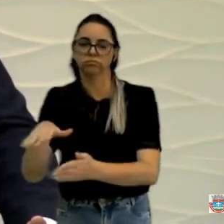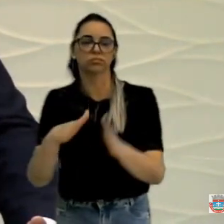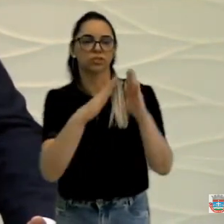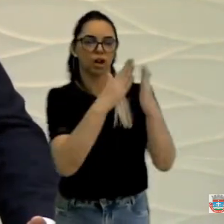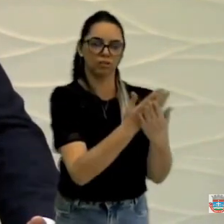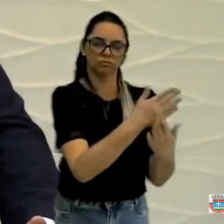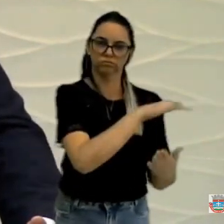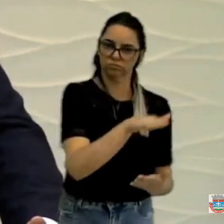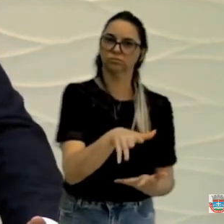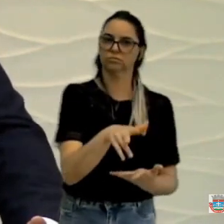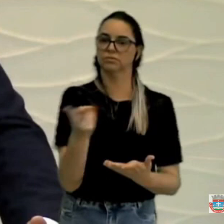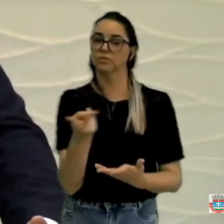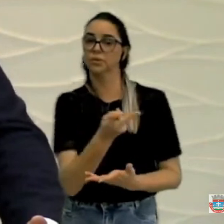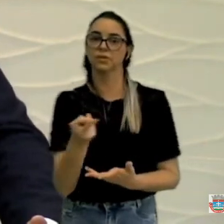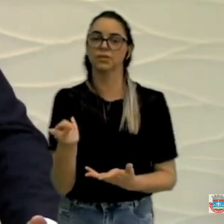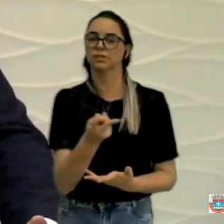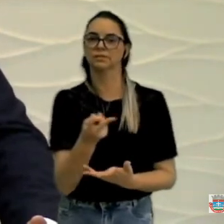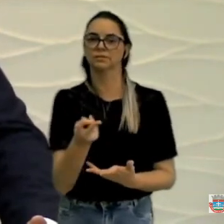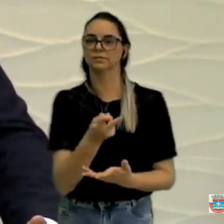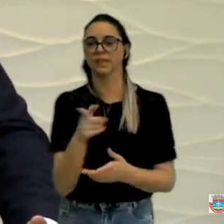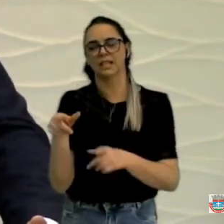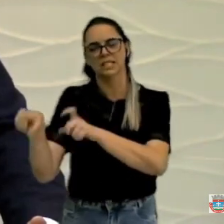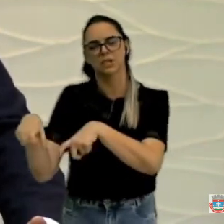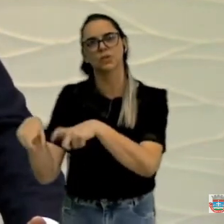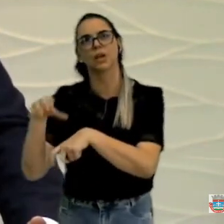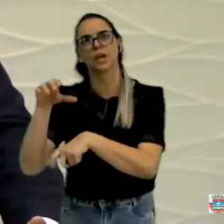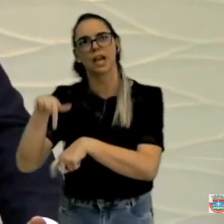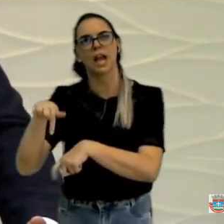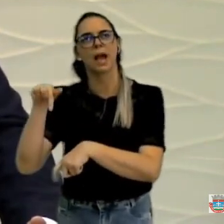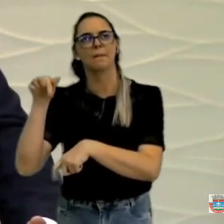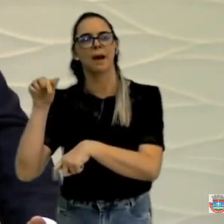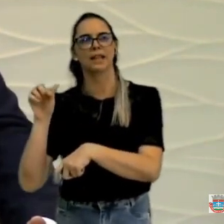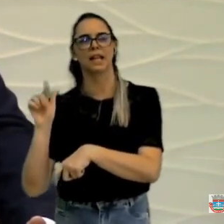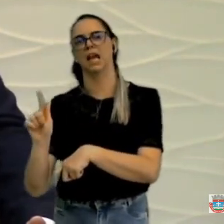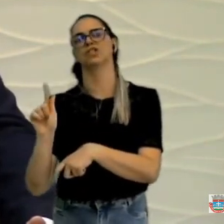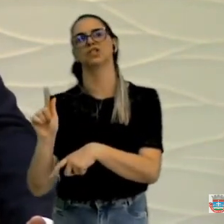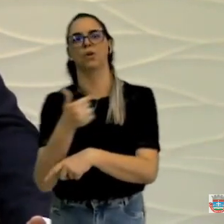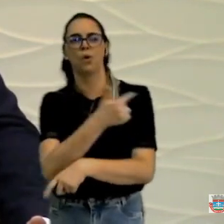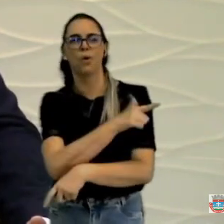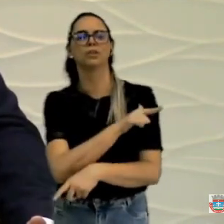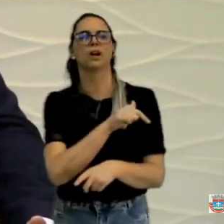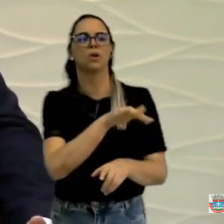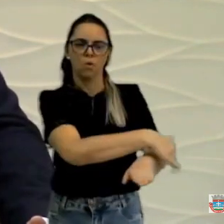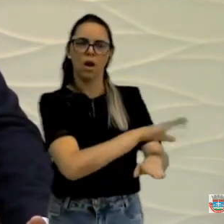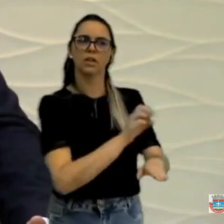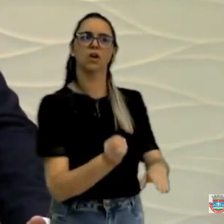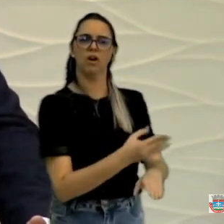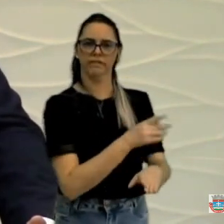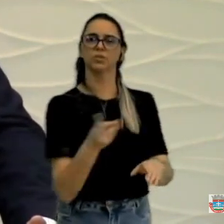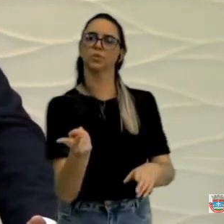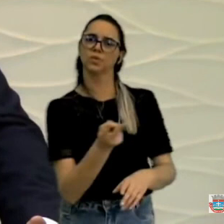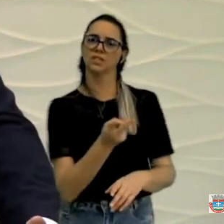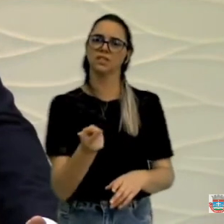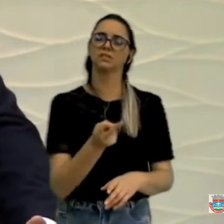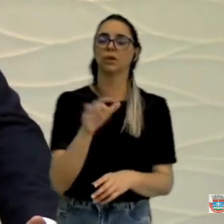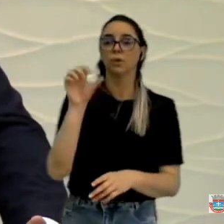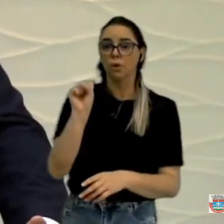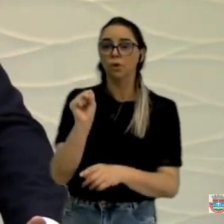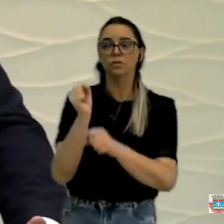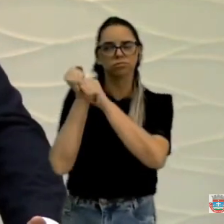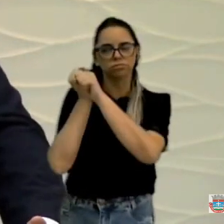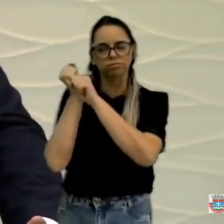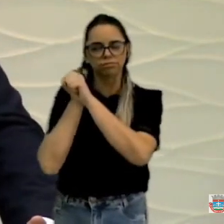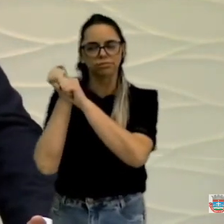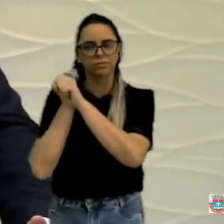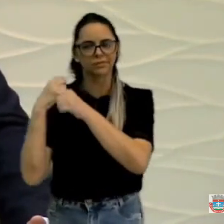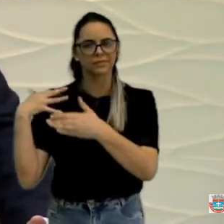Tereza Cordeiro, lá em Queimada Grande, e a creche Antônio Hernandes, lá na Rua Nova. E durante os 8 anos que passou do